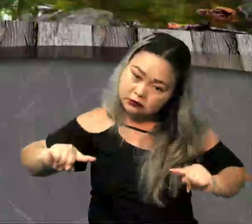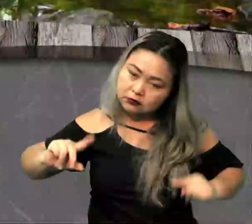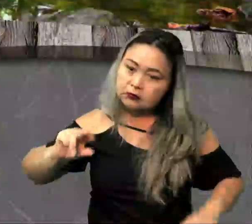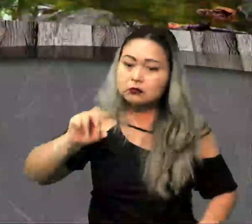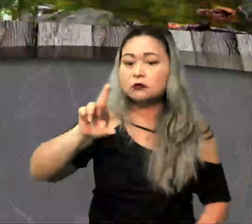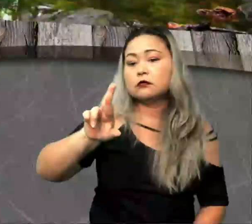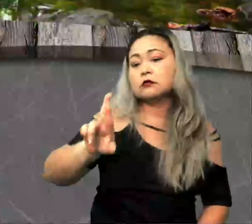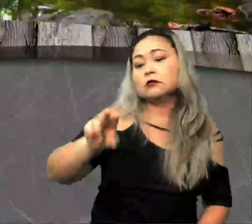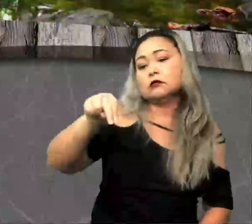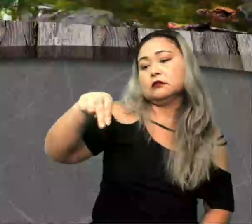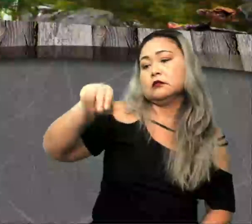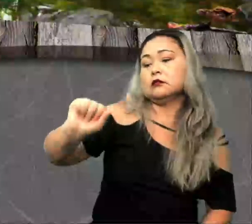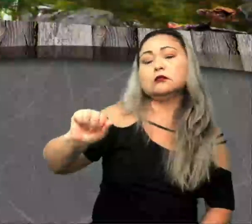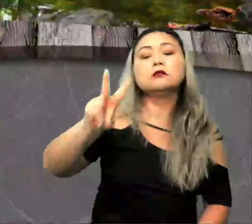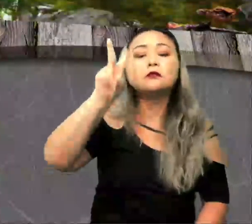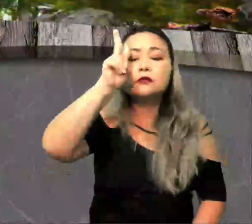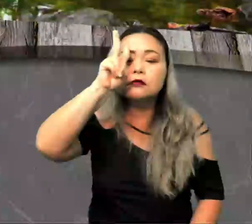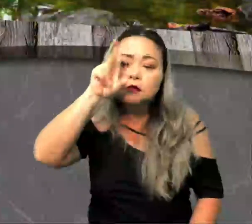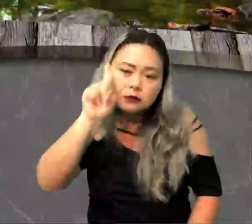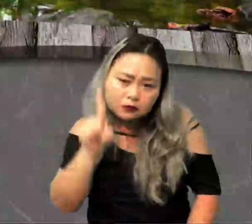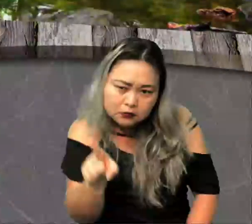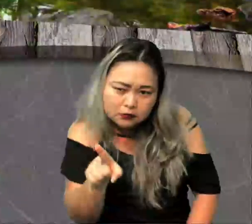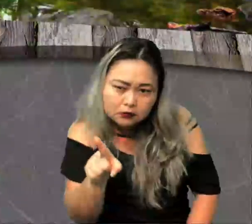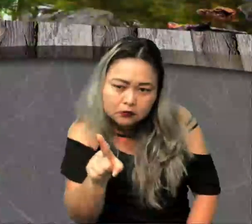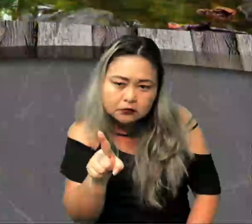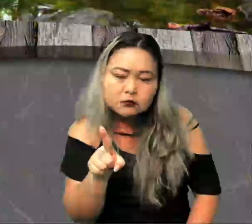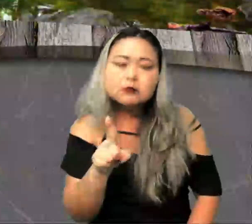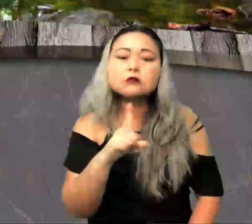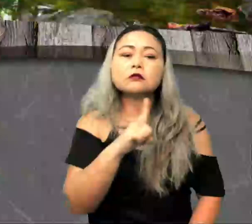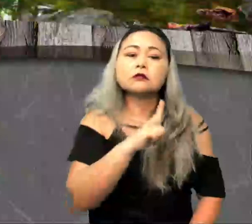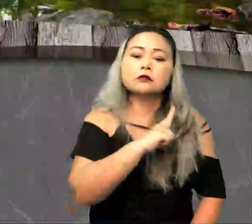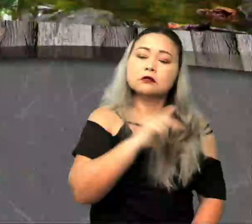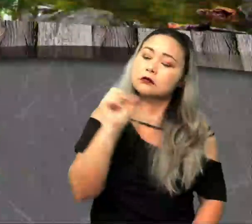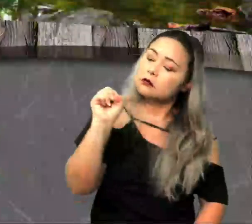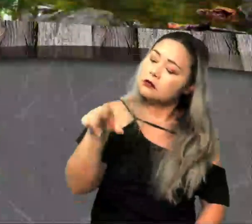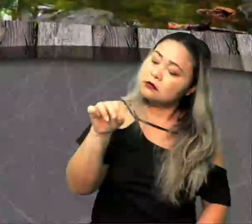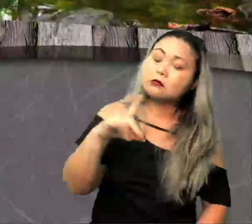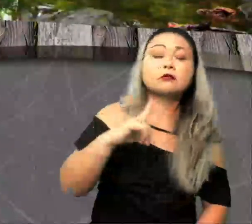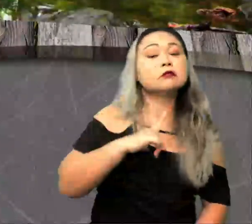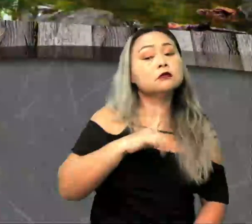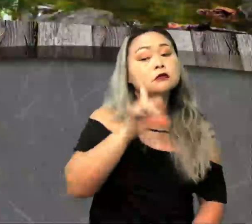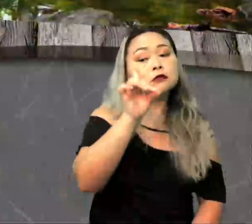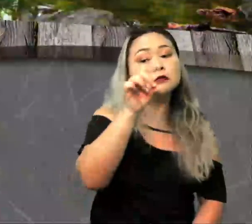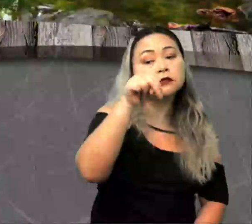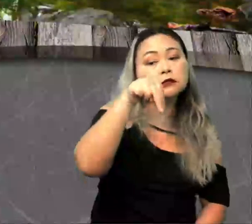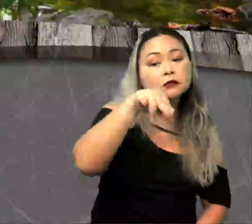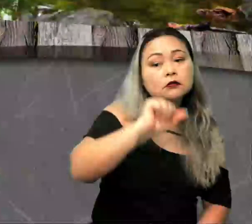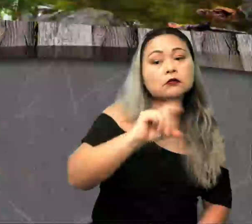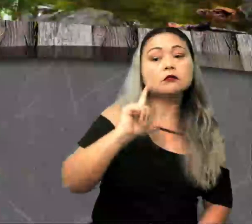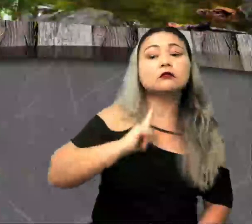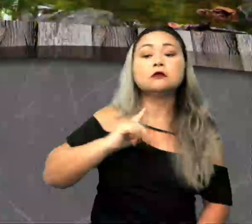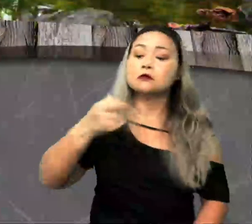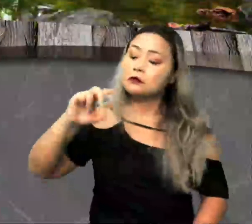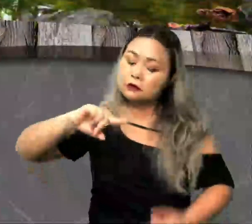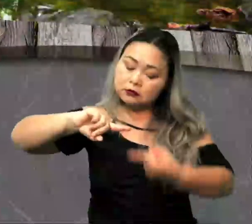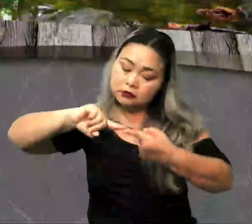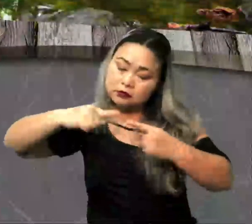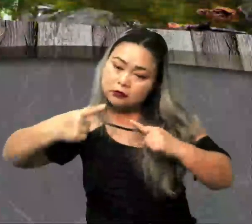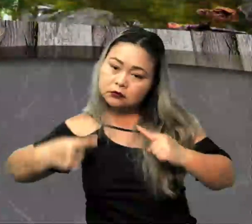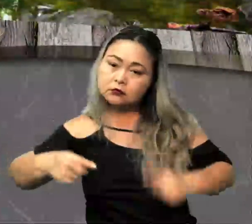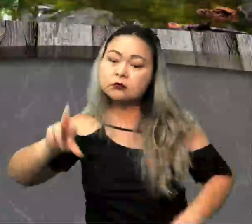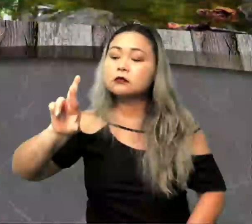RNA. Lembram disso, né? Nós temos vírus de DNA, adenovírus, e vírus de